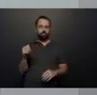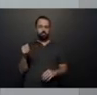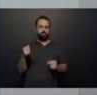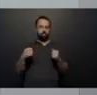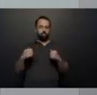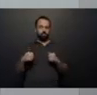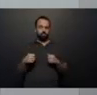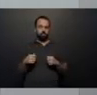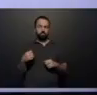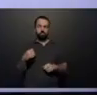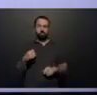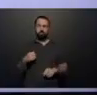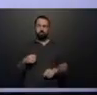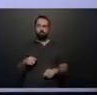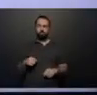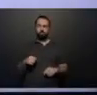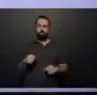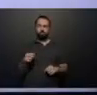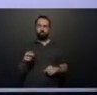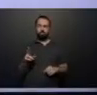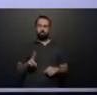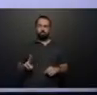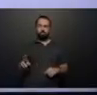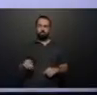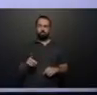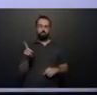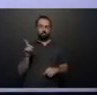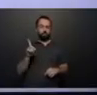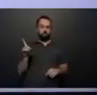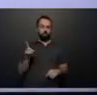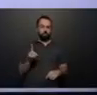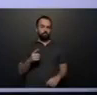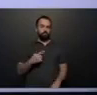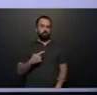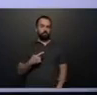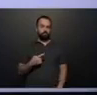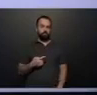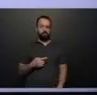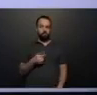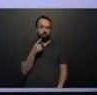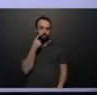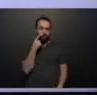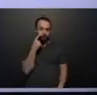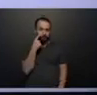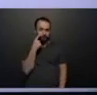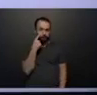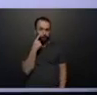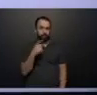métodos usados pelos cientistas. Primeiro, a observação,